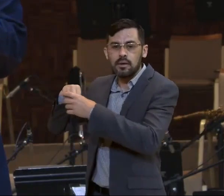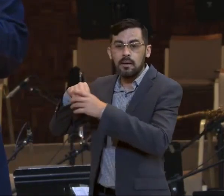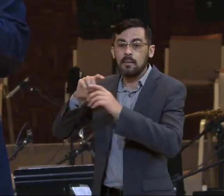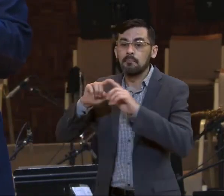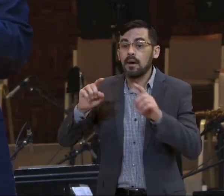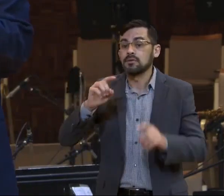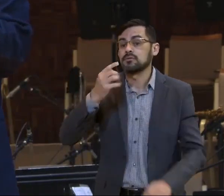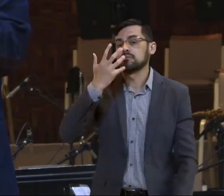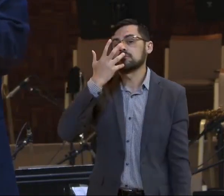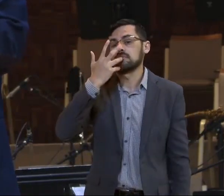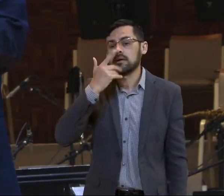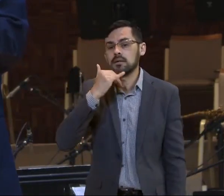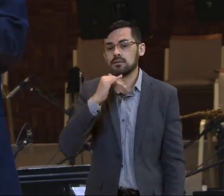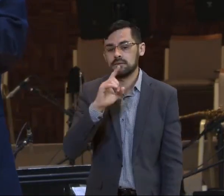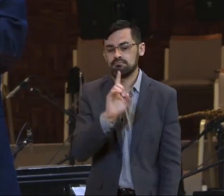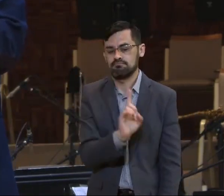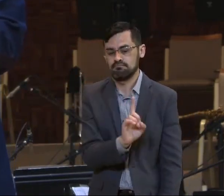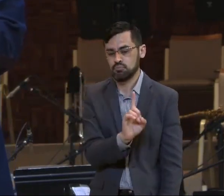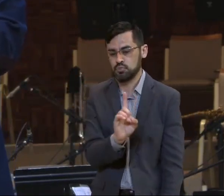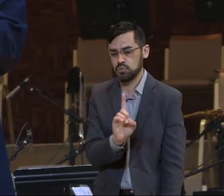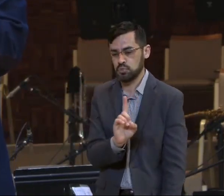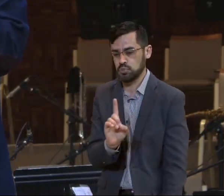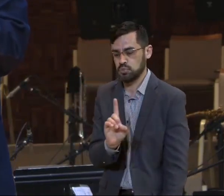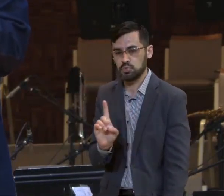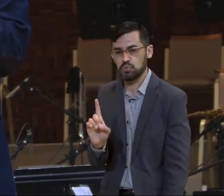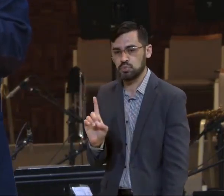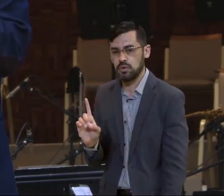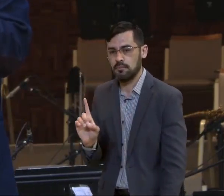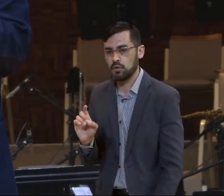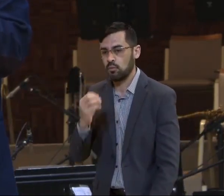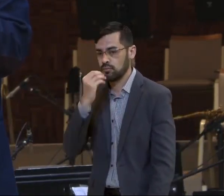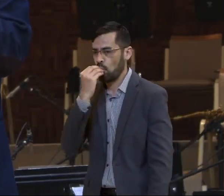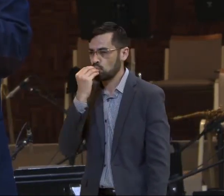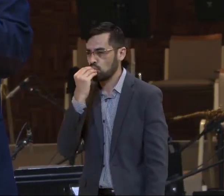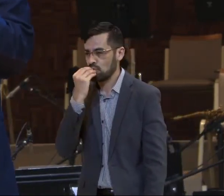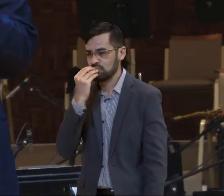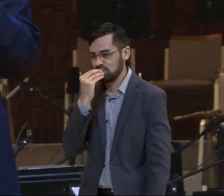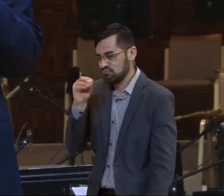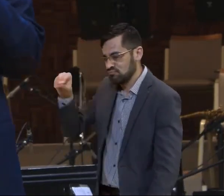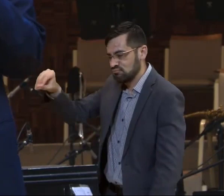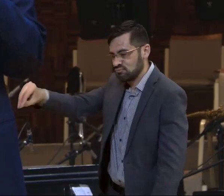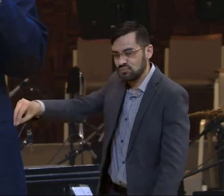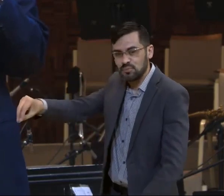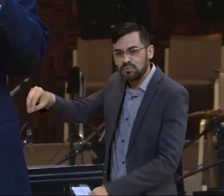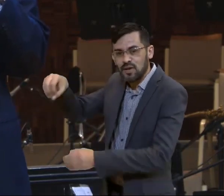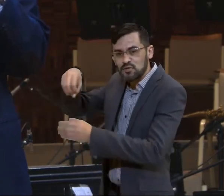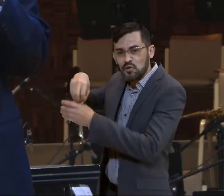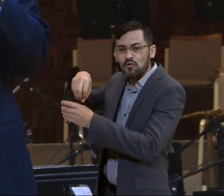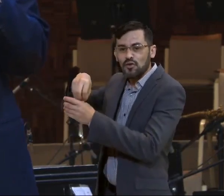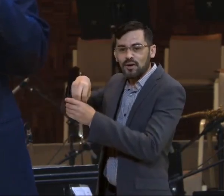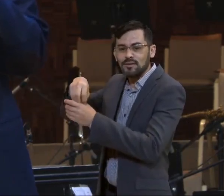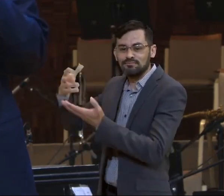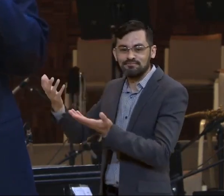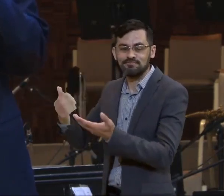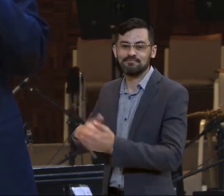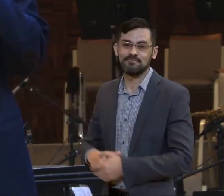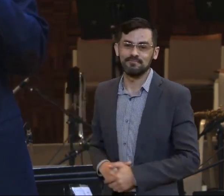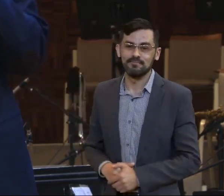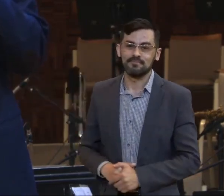uma criança e pegou a sua chupeta e colocou no altar do